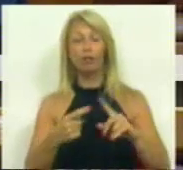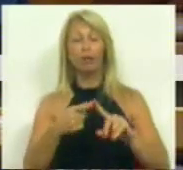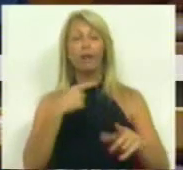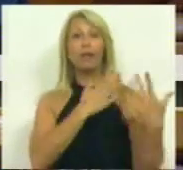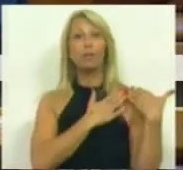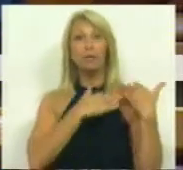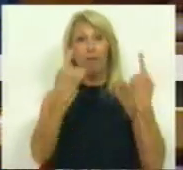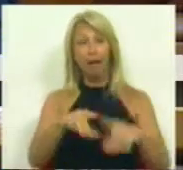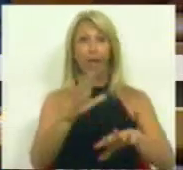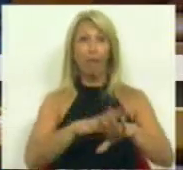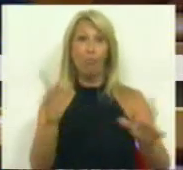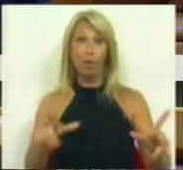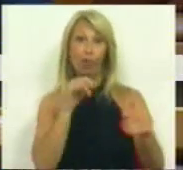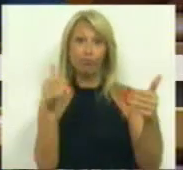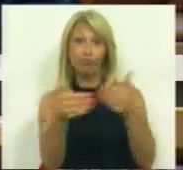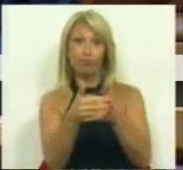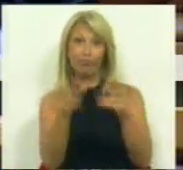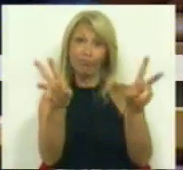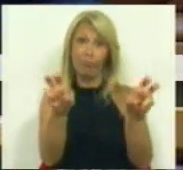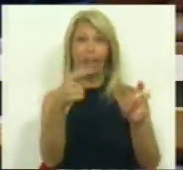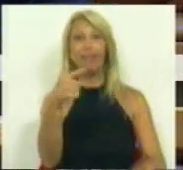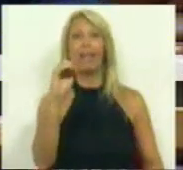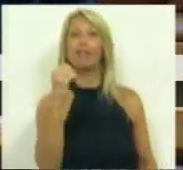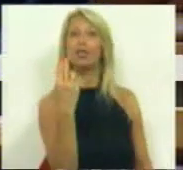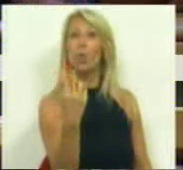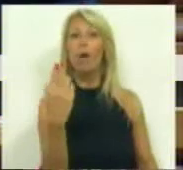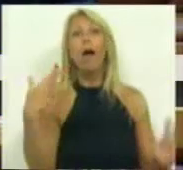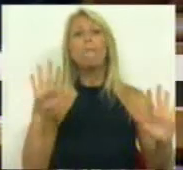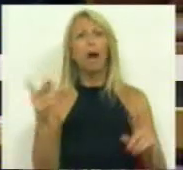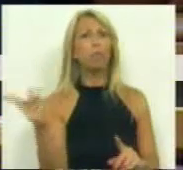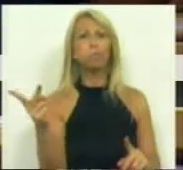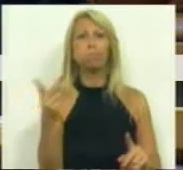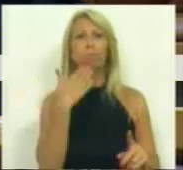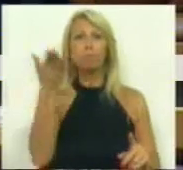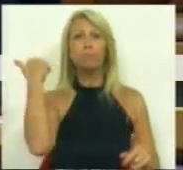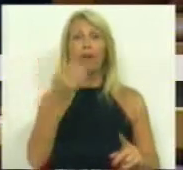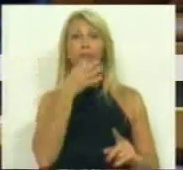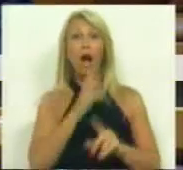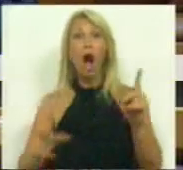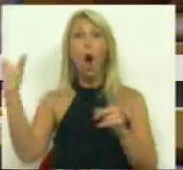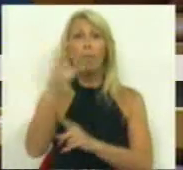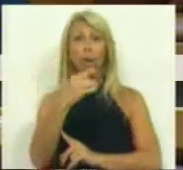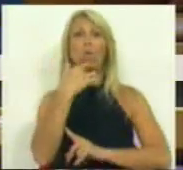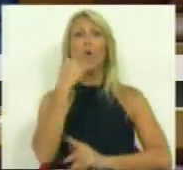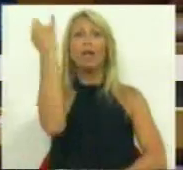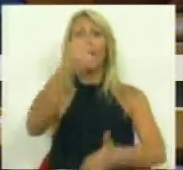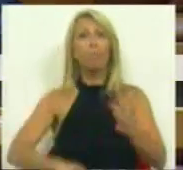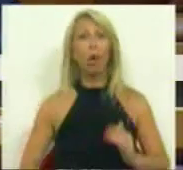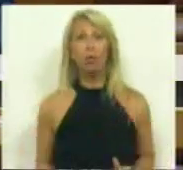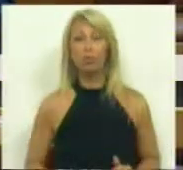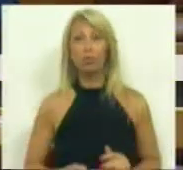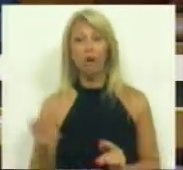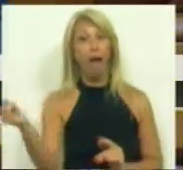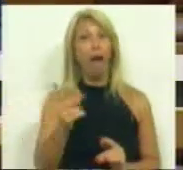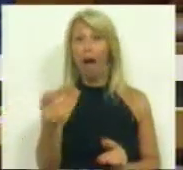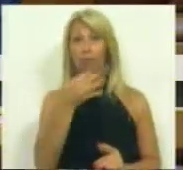TSU. Ambos não se referiram ao aumento enorme dos impostos. Ambos não se referiram